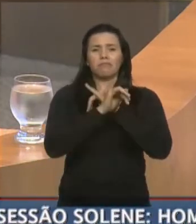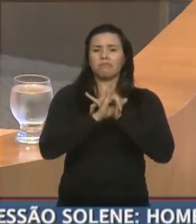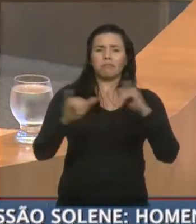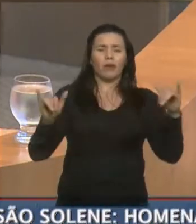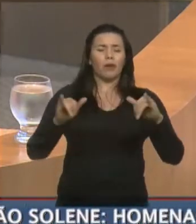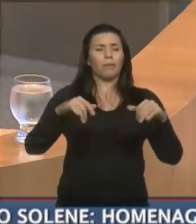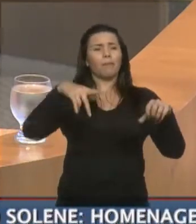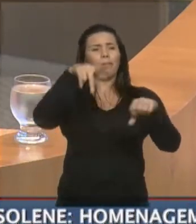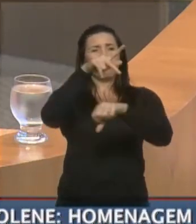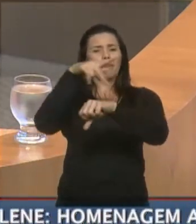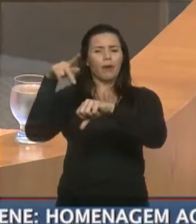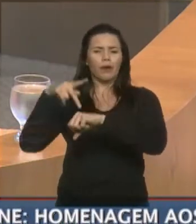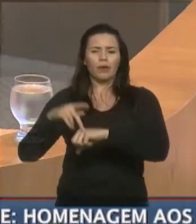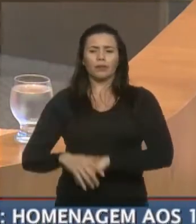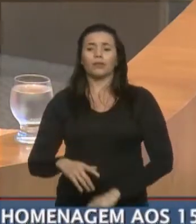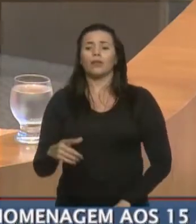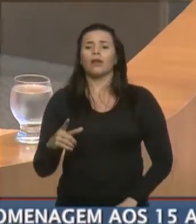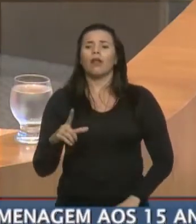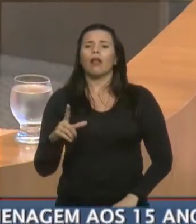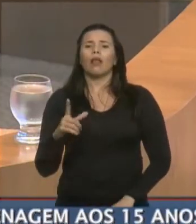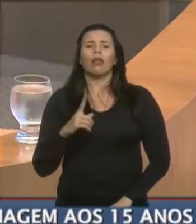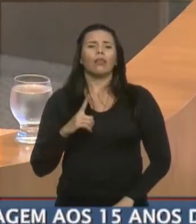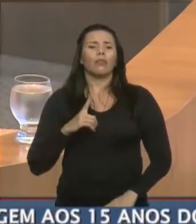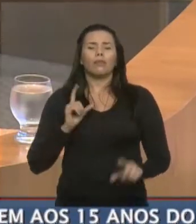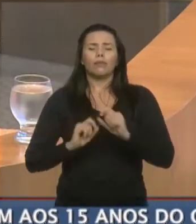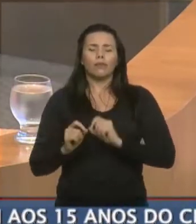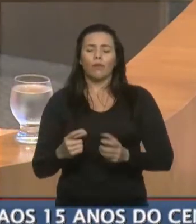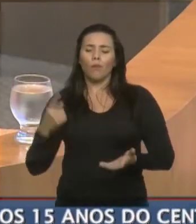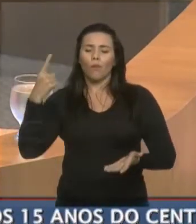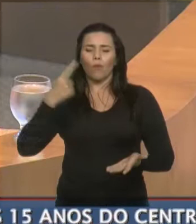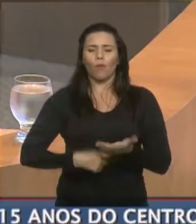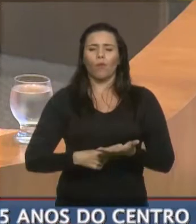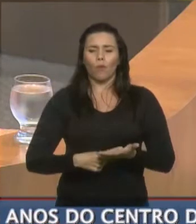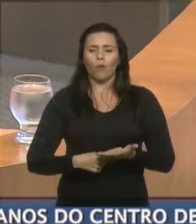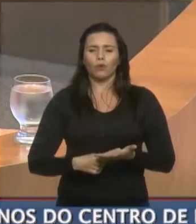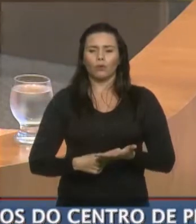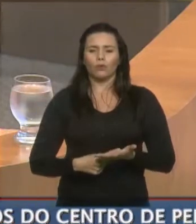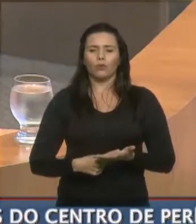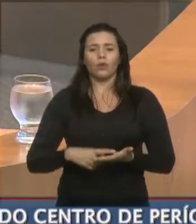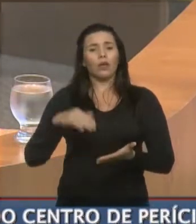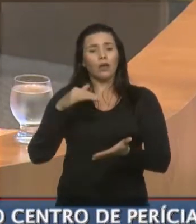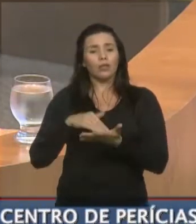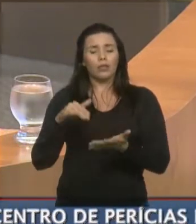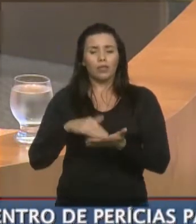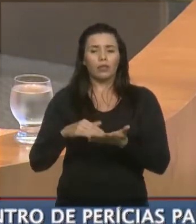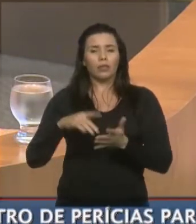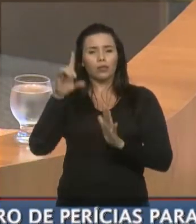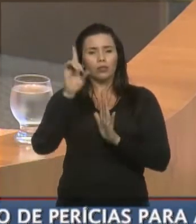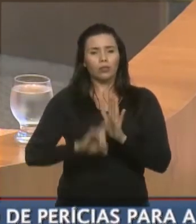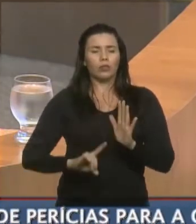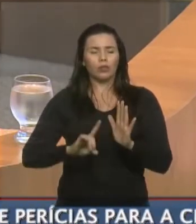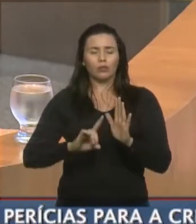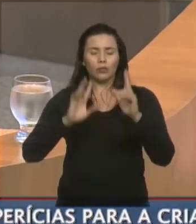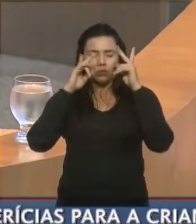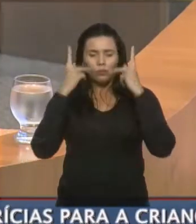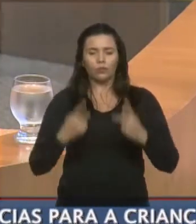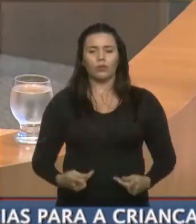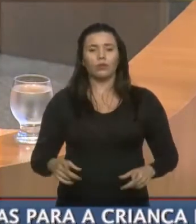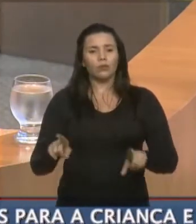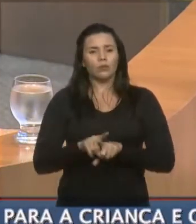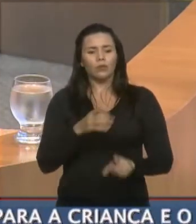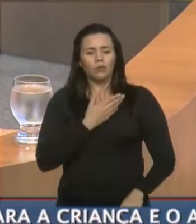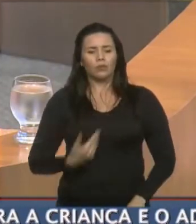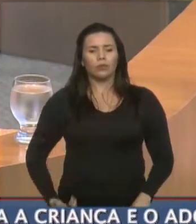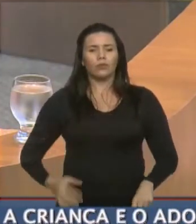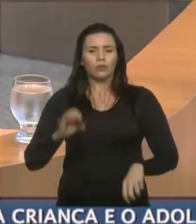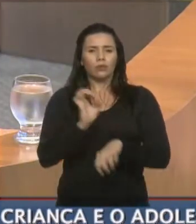amistoso entre o Brasil, representado pela Secretaria Especial dos Direitos Humanos da Presidência da República, e pelo governo do Estado do